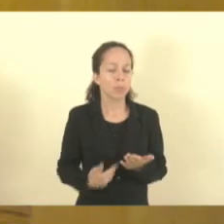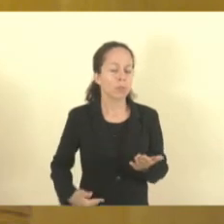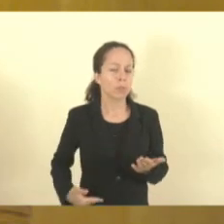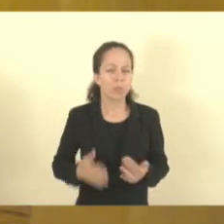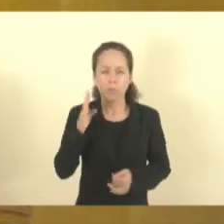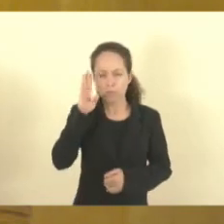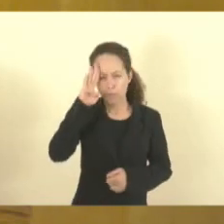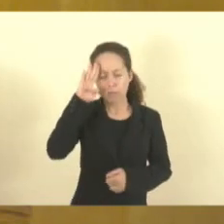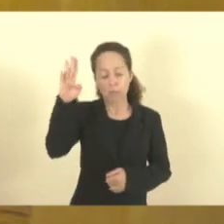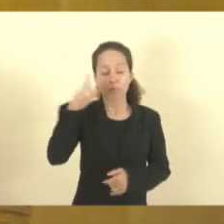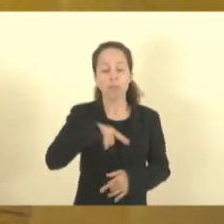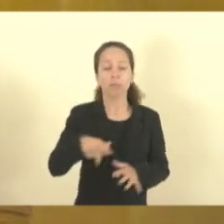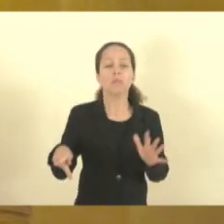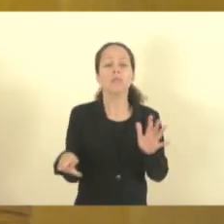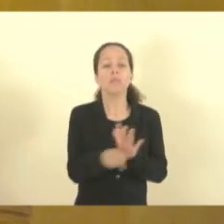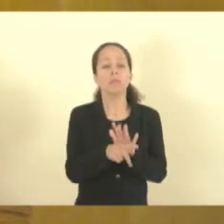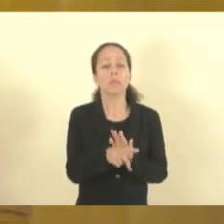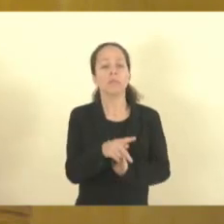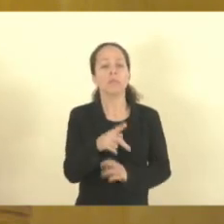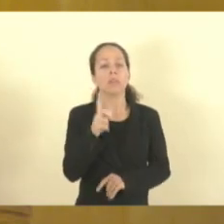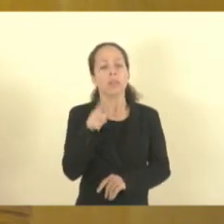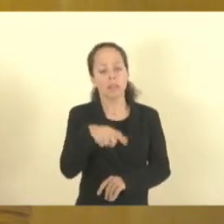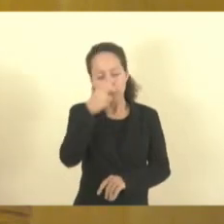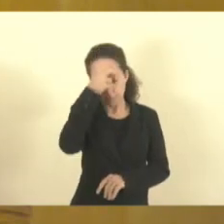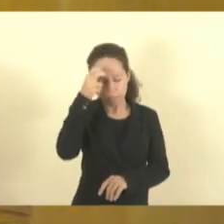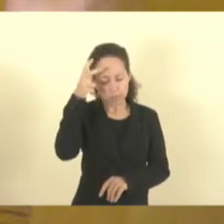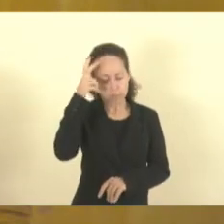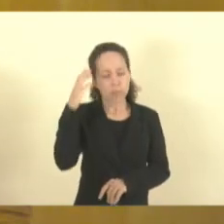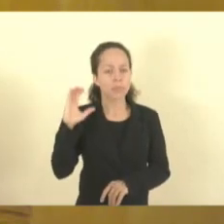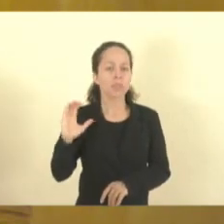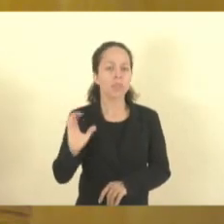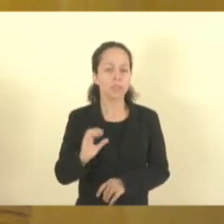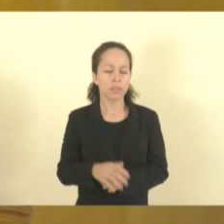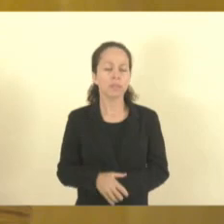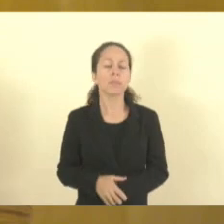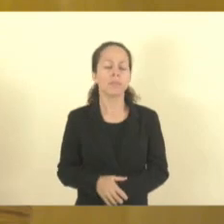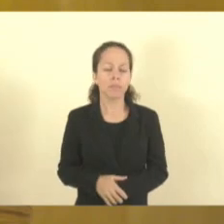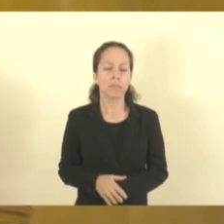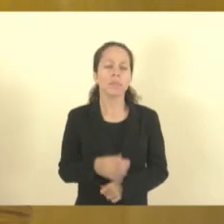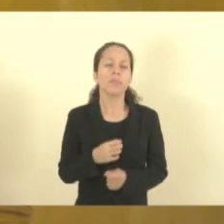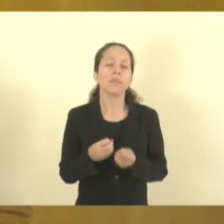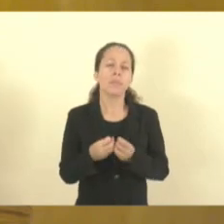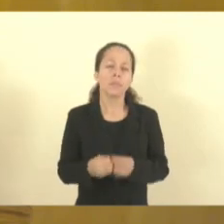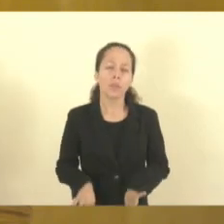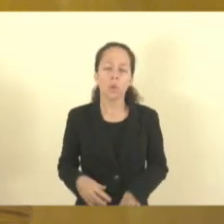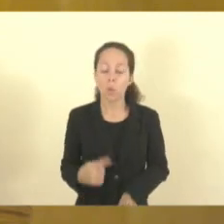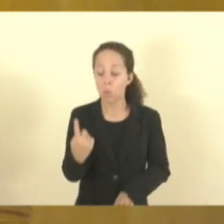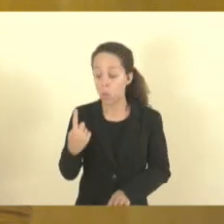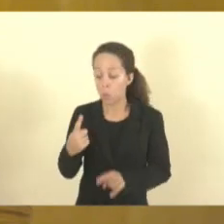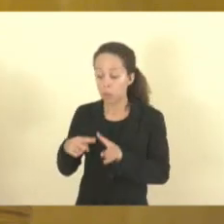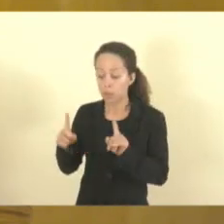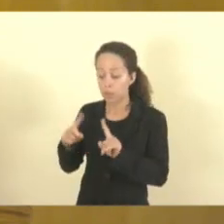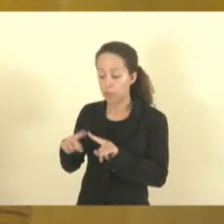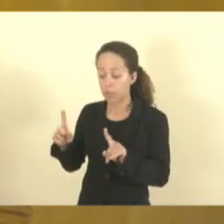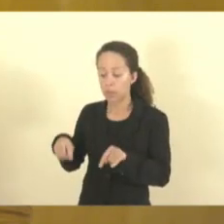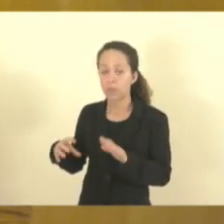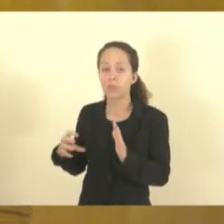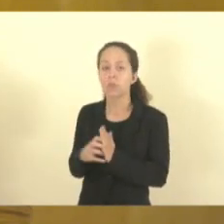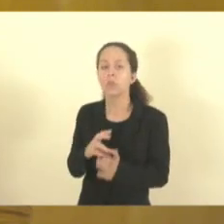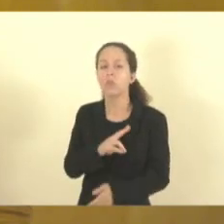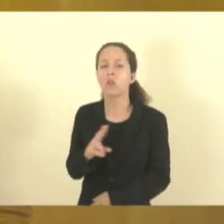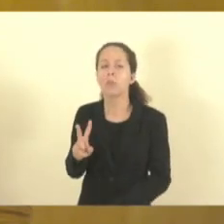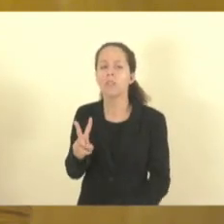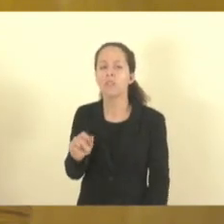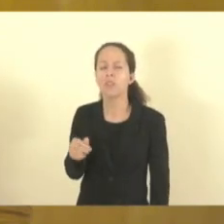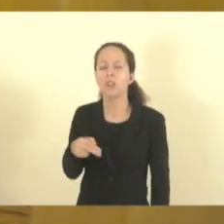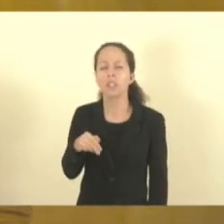pertencentes ao município de Cariacica. Enfim, em prejuízo disso tudo, um servidor público do Estado de nome Wanner Corrêa